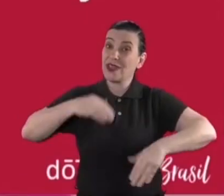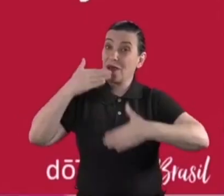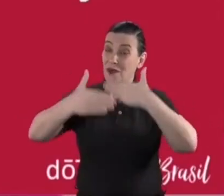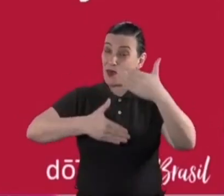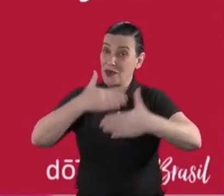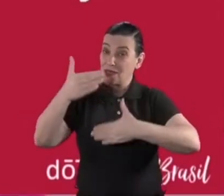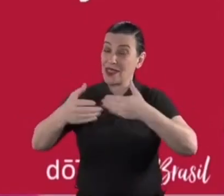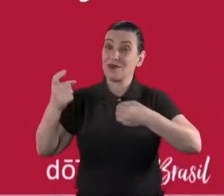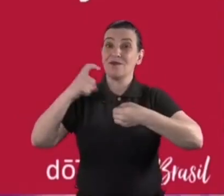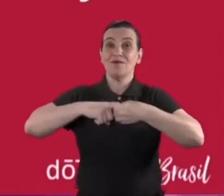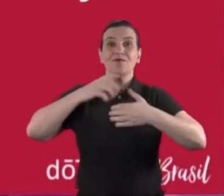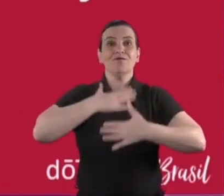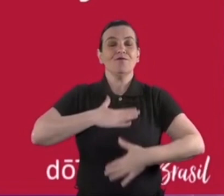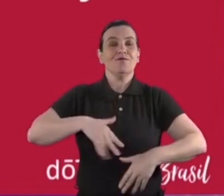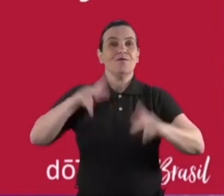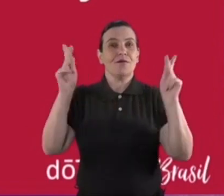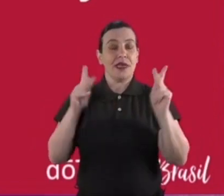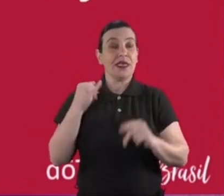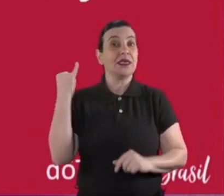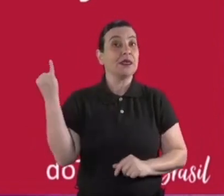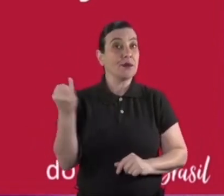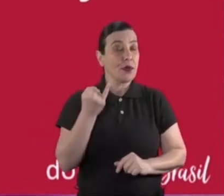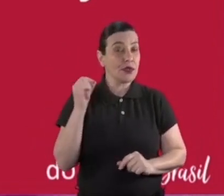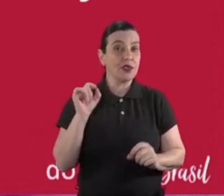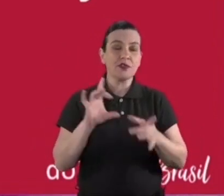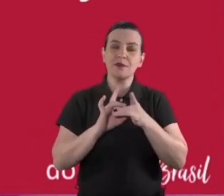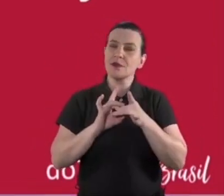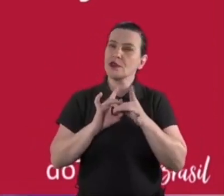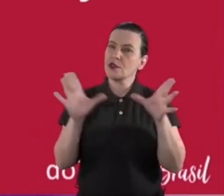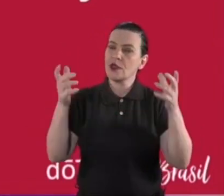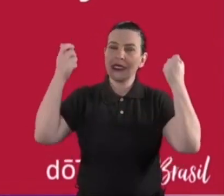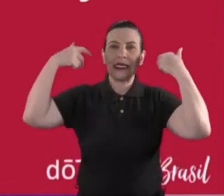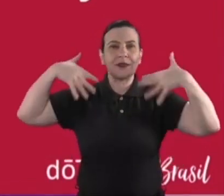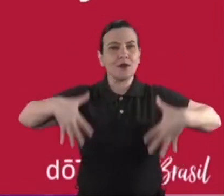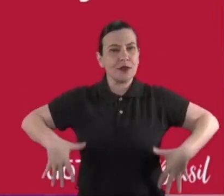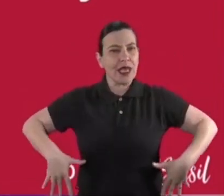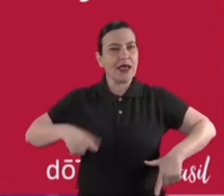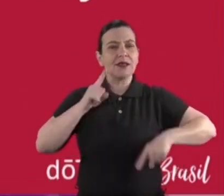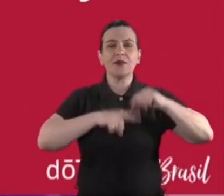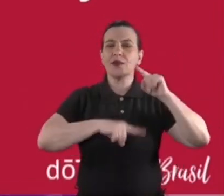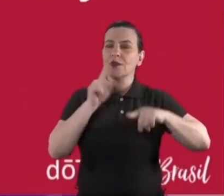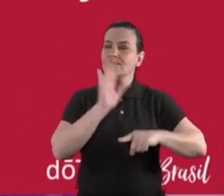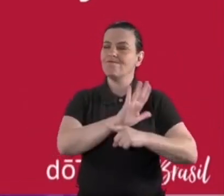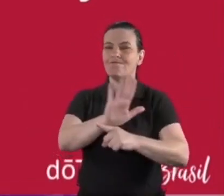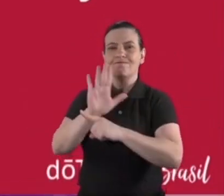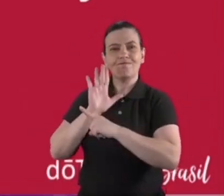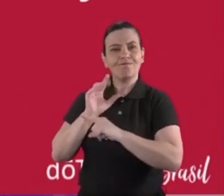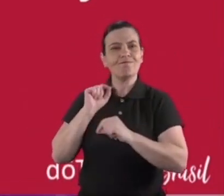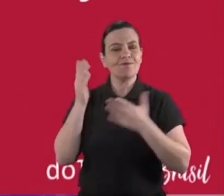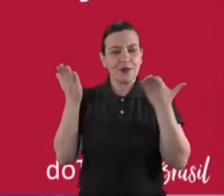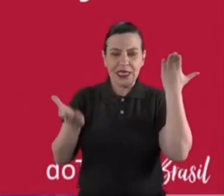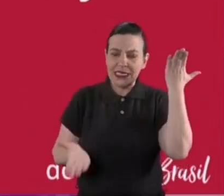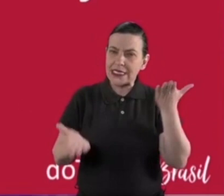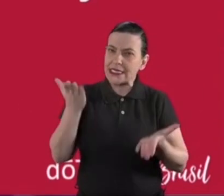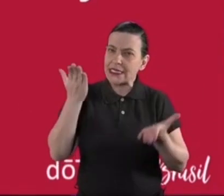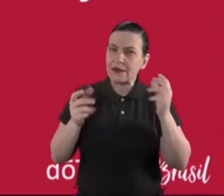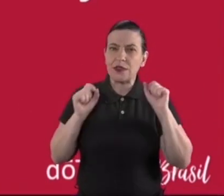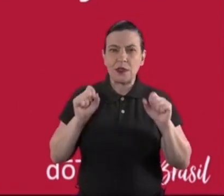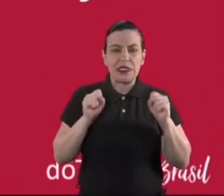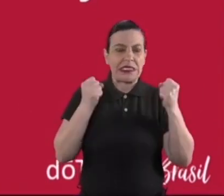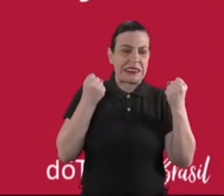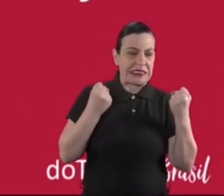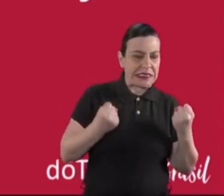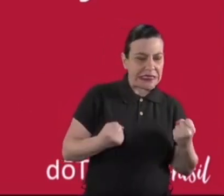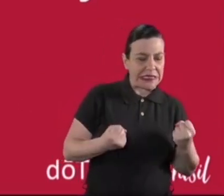recuperação. Por isso é importante termos à disposição soluções naturais que vão fazer com que esse equilíbrio entre desgaste